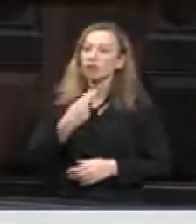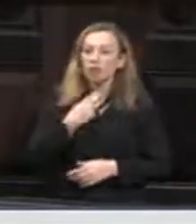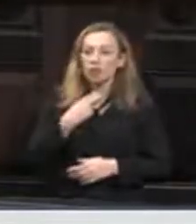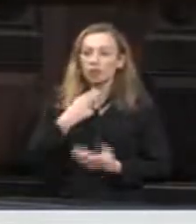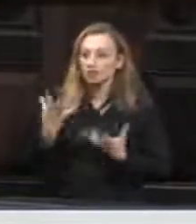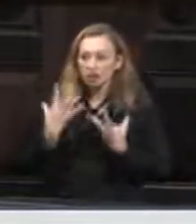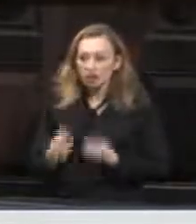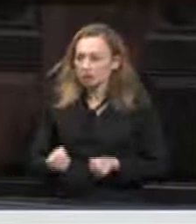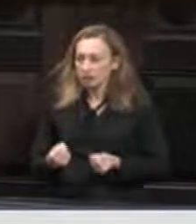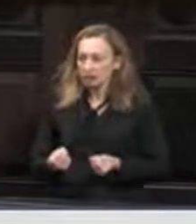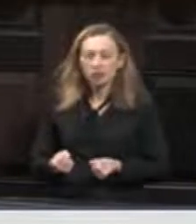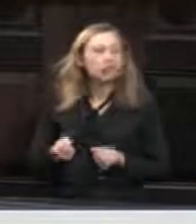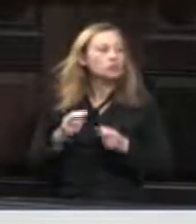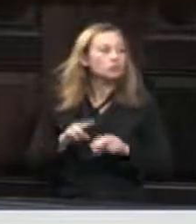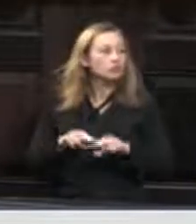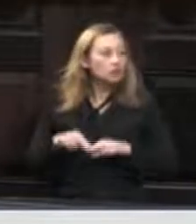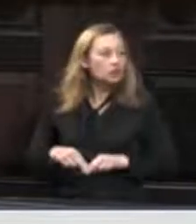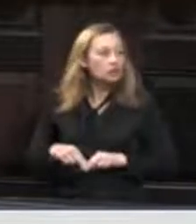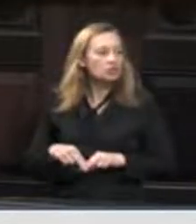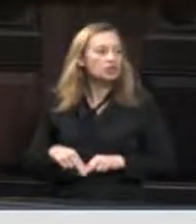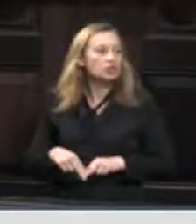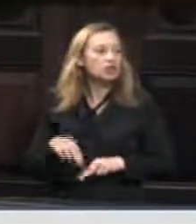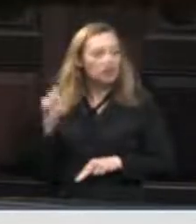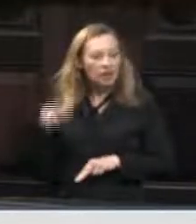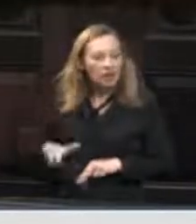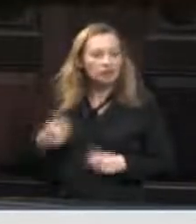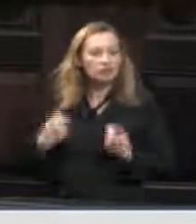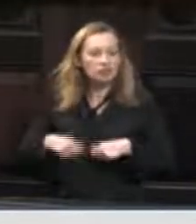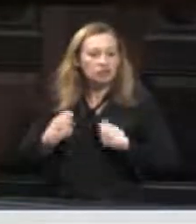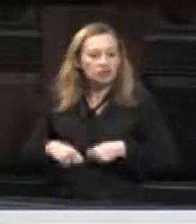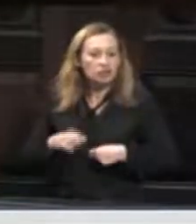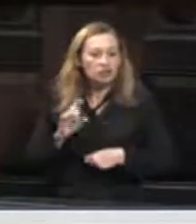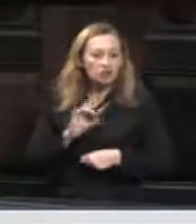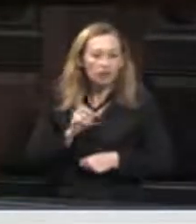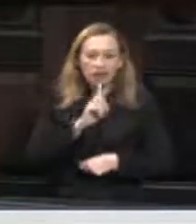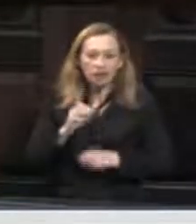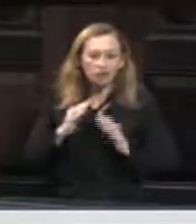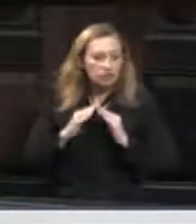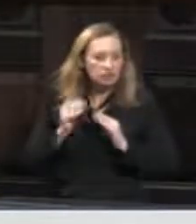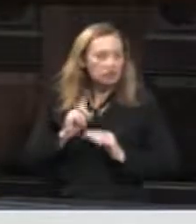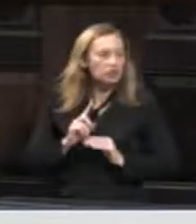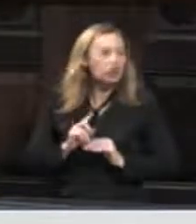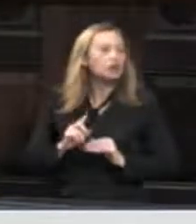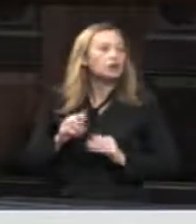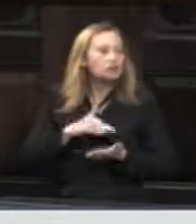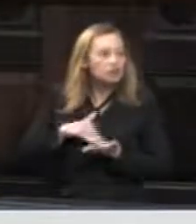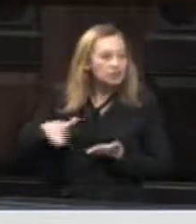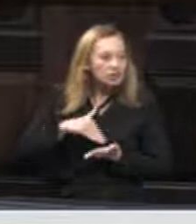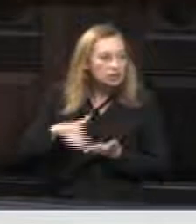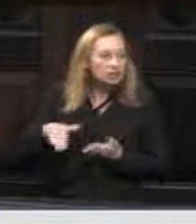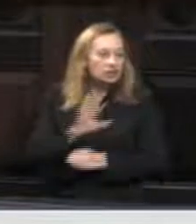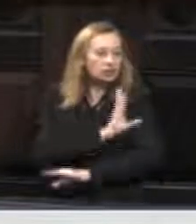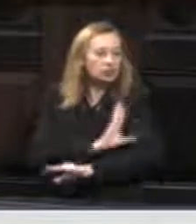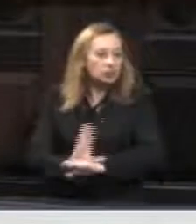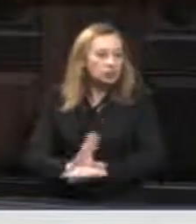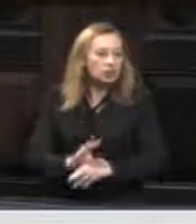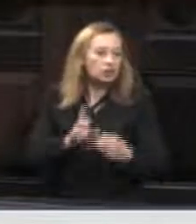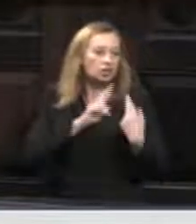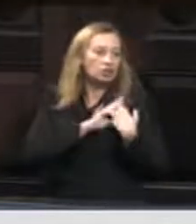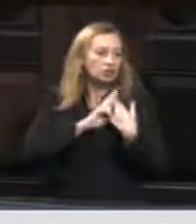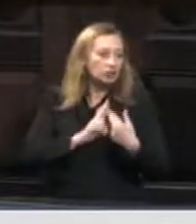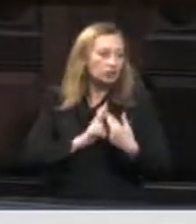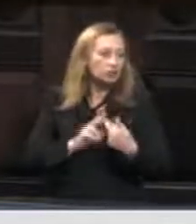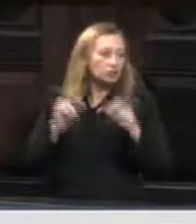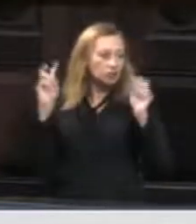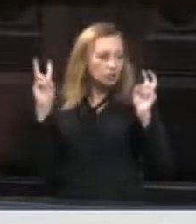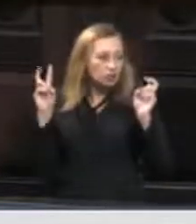quanto esse. Portanto, é necessário que não só a casa, mas a Secretaria de Cultura também se responsabilize por essa